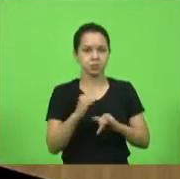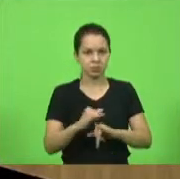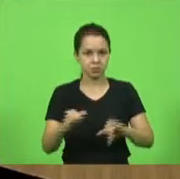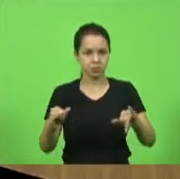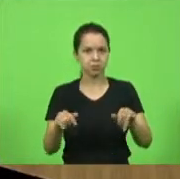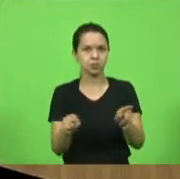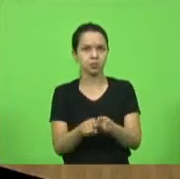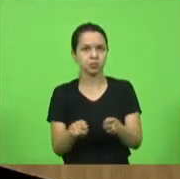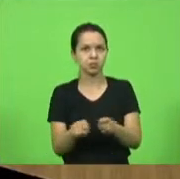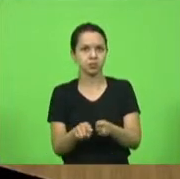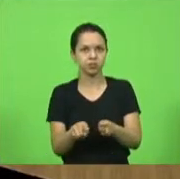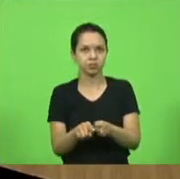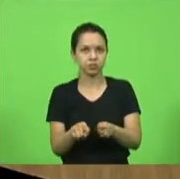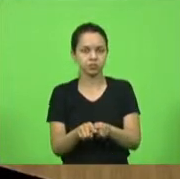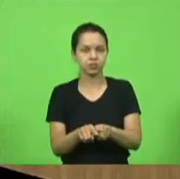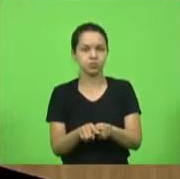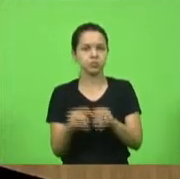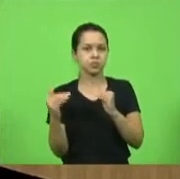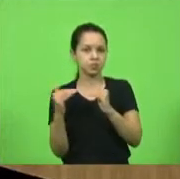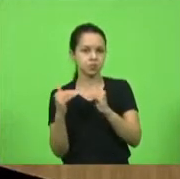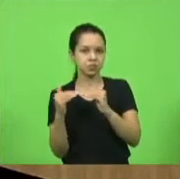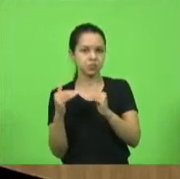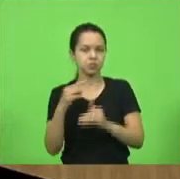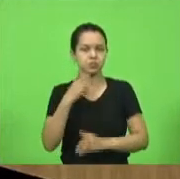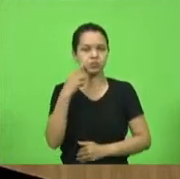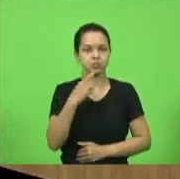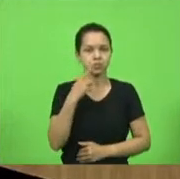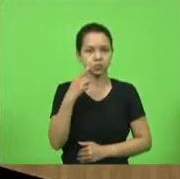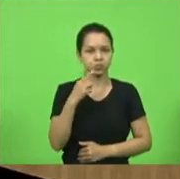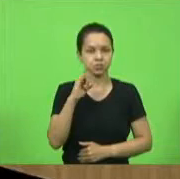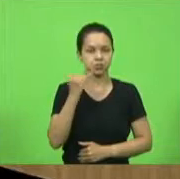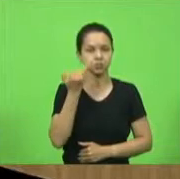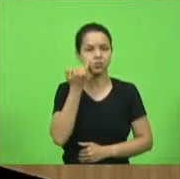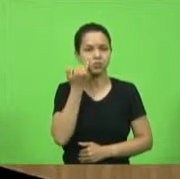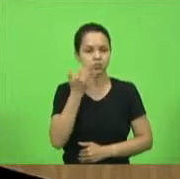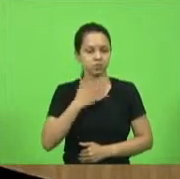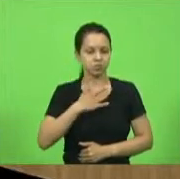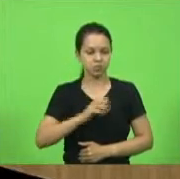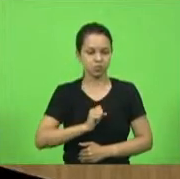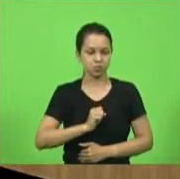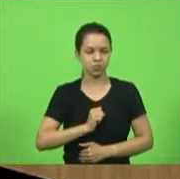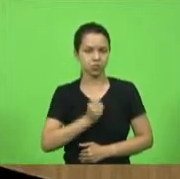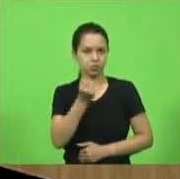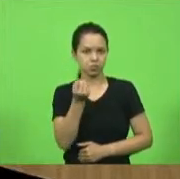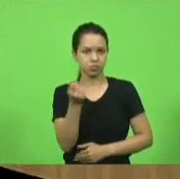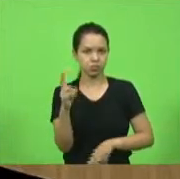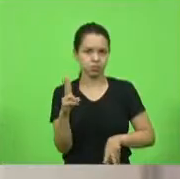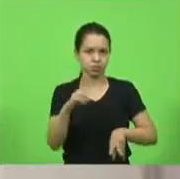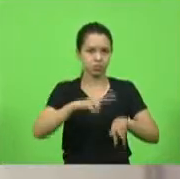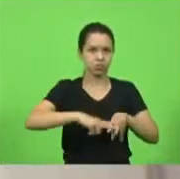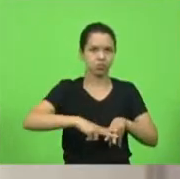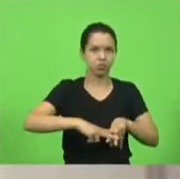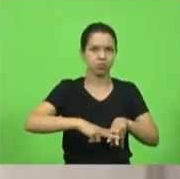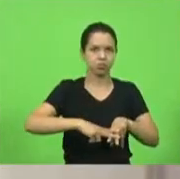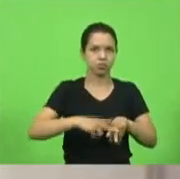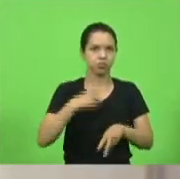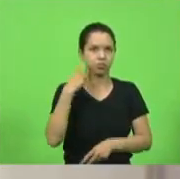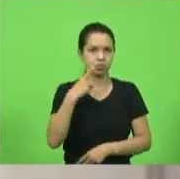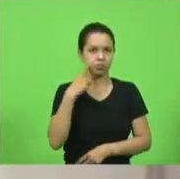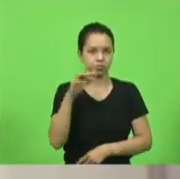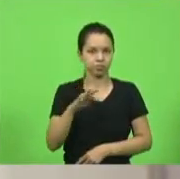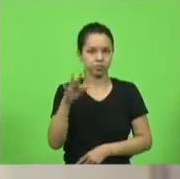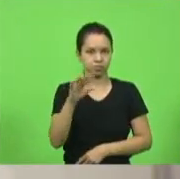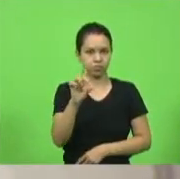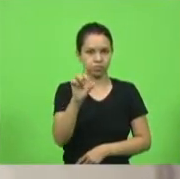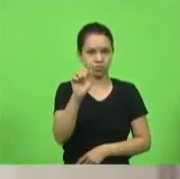aqui, em sintonia com o deputado, o meu repúdio à prisão do deputado federal